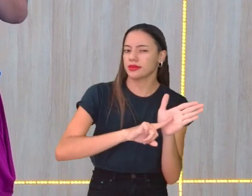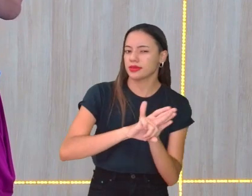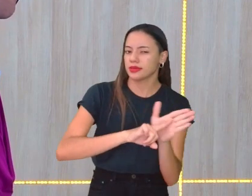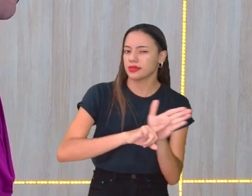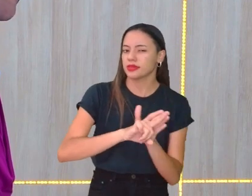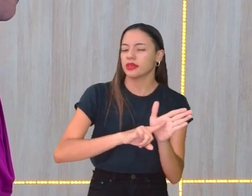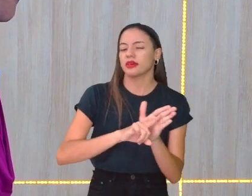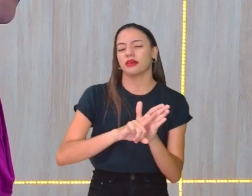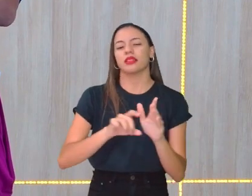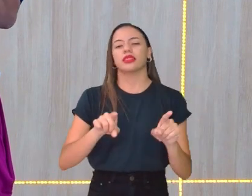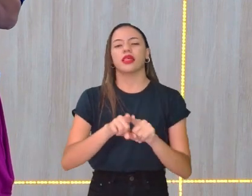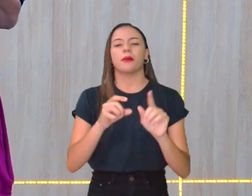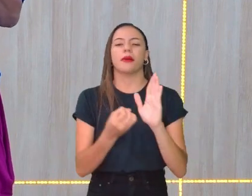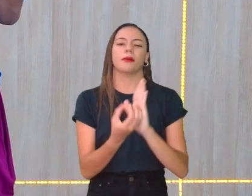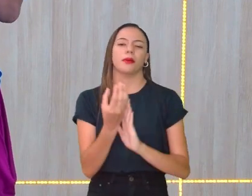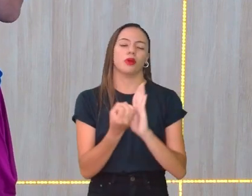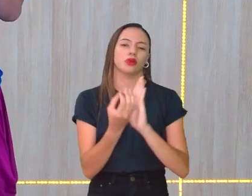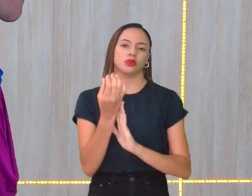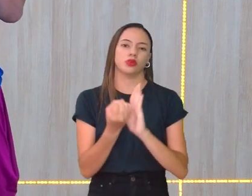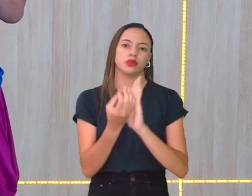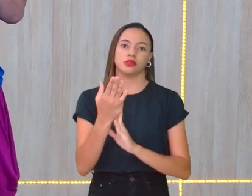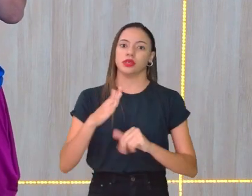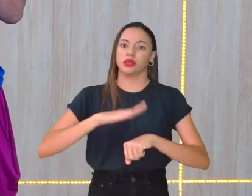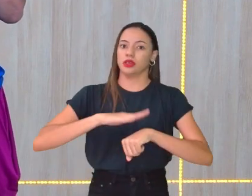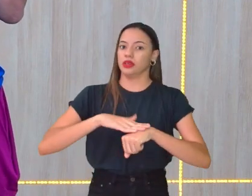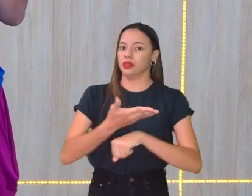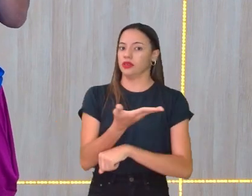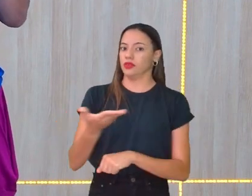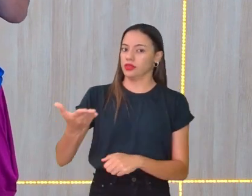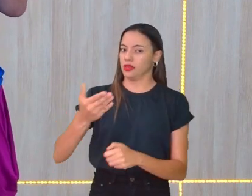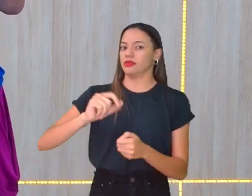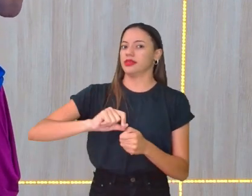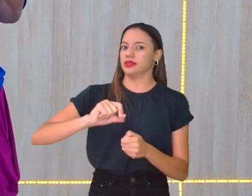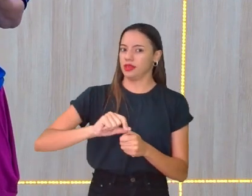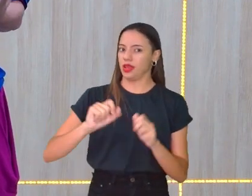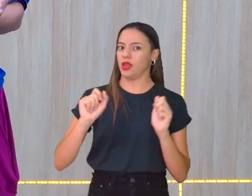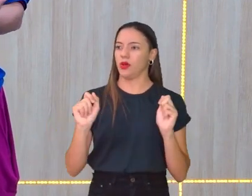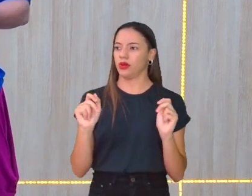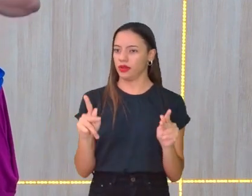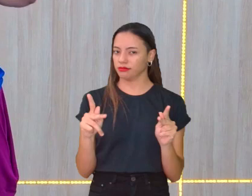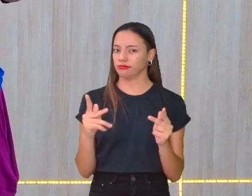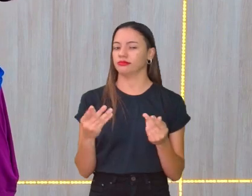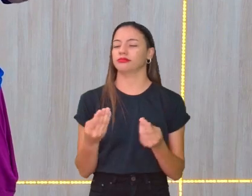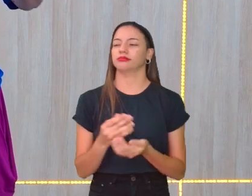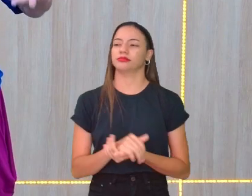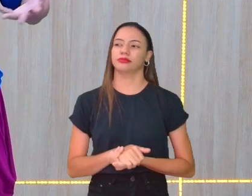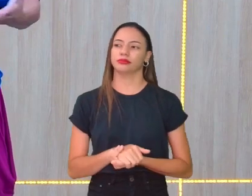e produzirem algo feito por vocês mesmos para